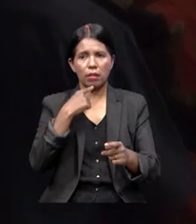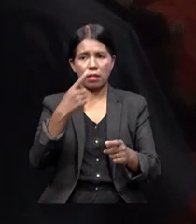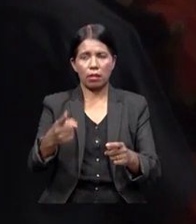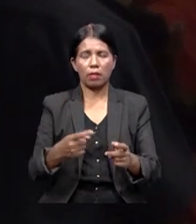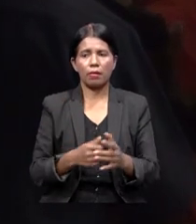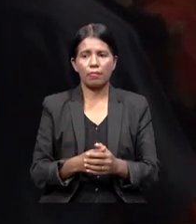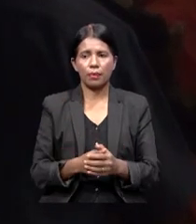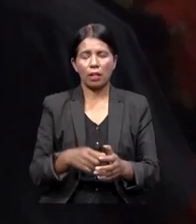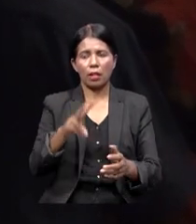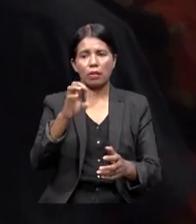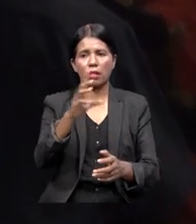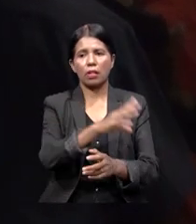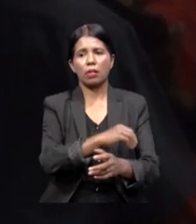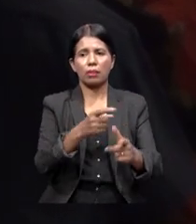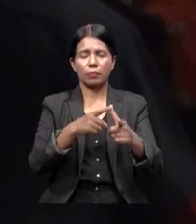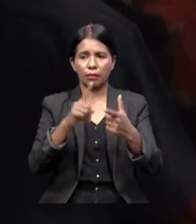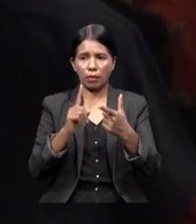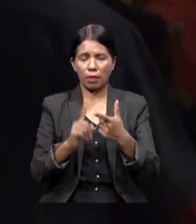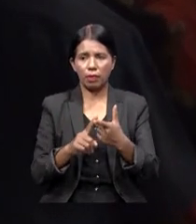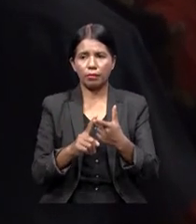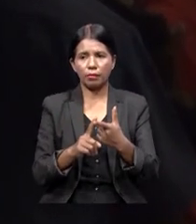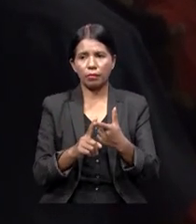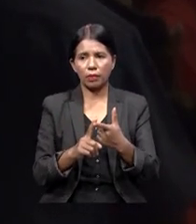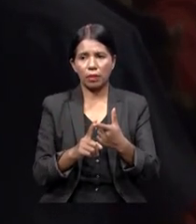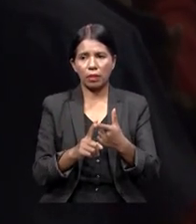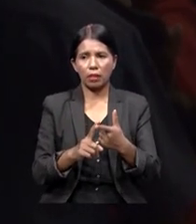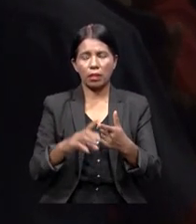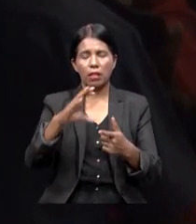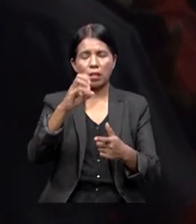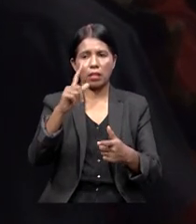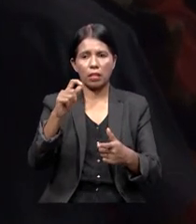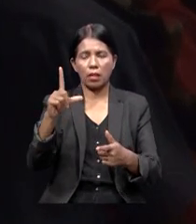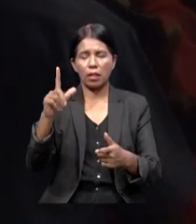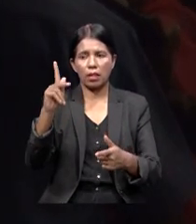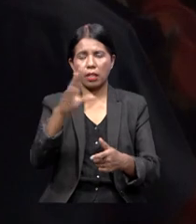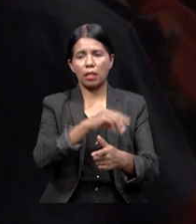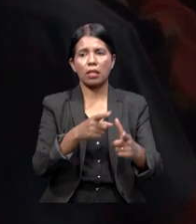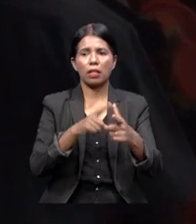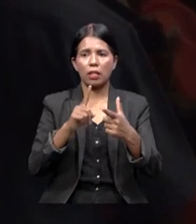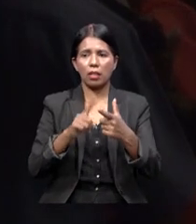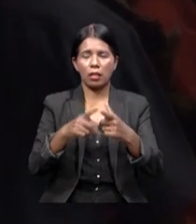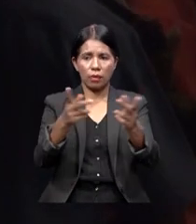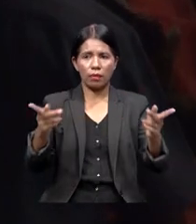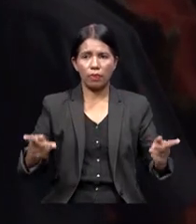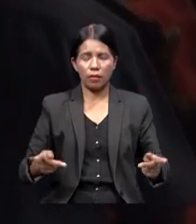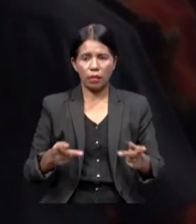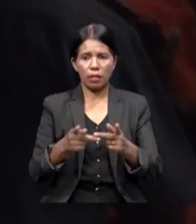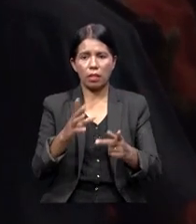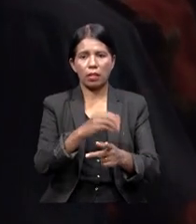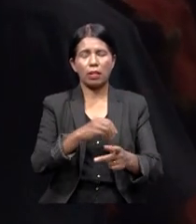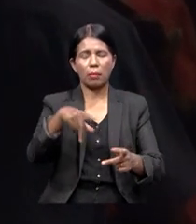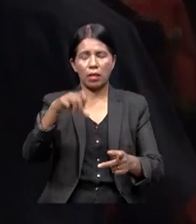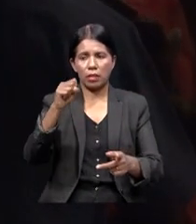Esquadra Vera Cruz, Tuana Lara, a Caserna e a Quintal, que é Couto, no MOS, RAE e a Naivetoca e a PSTN.